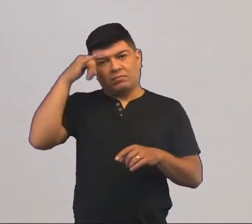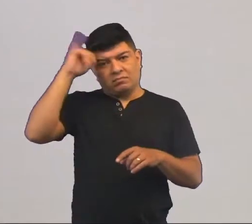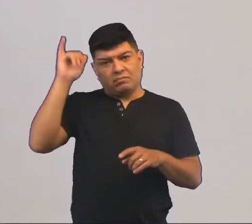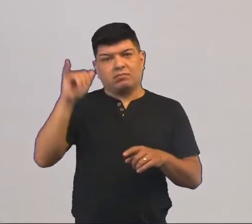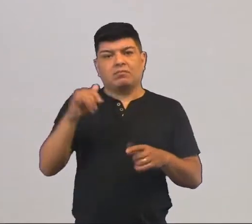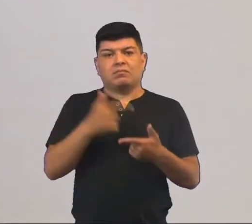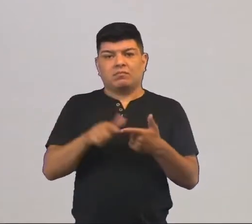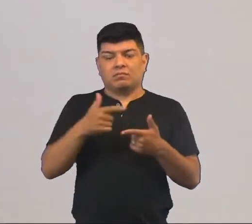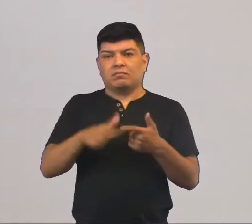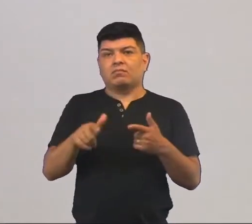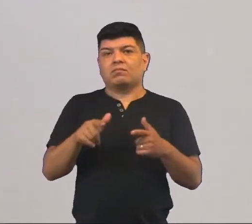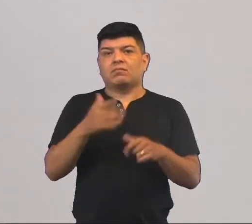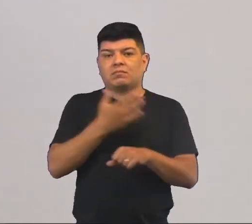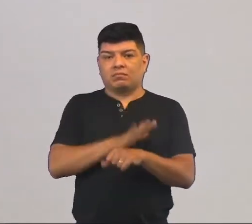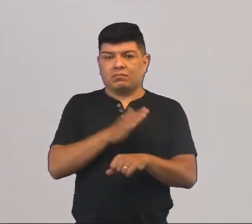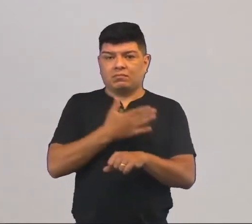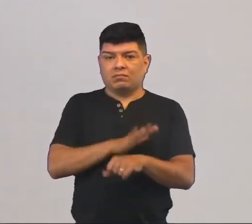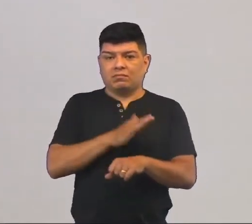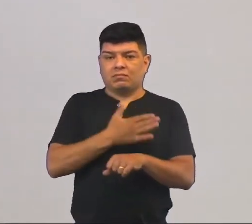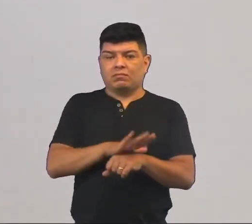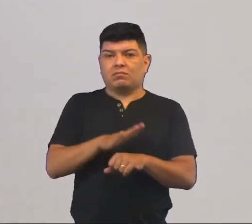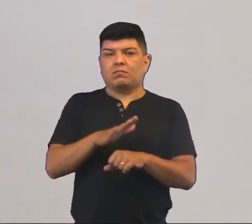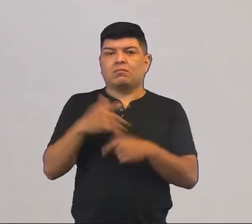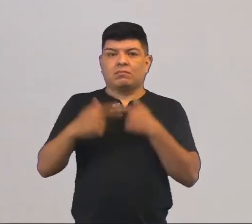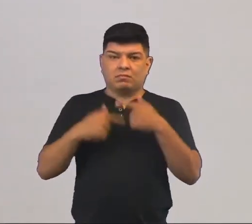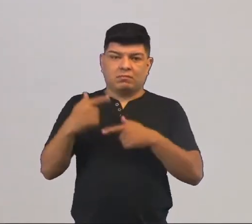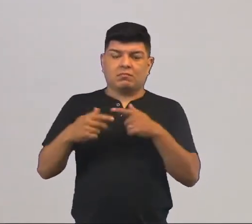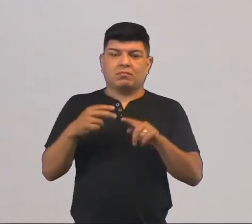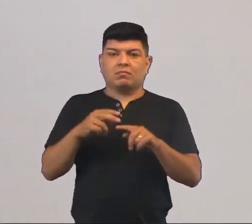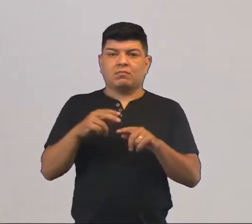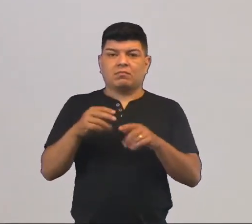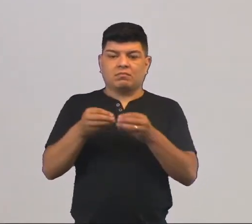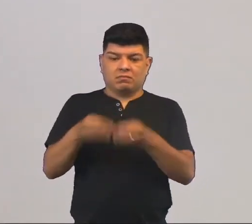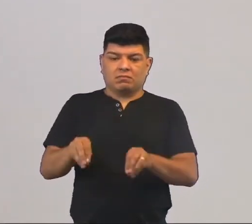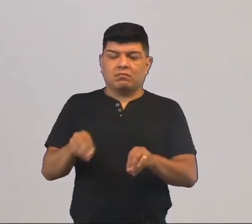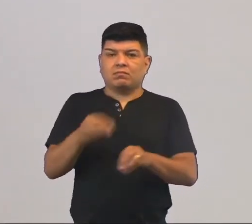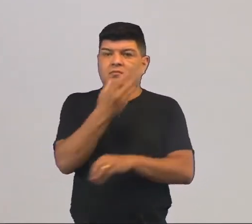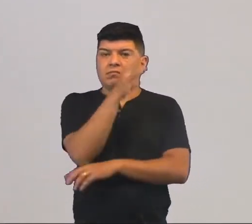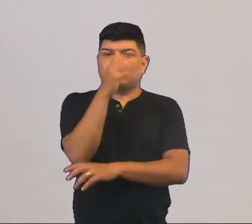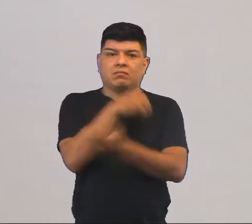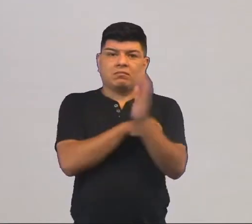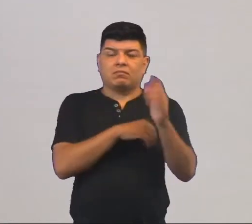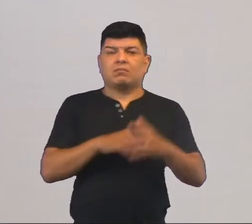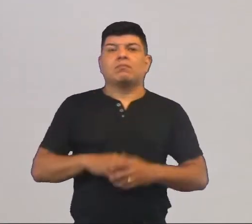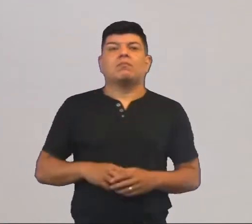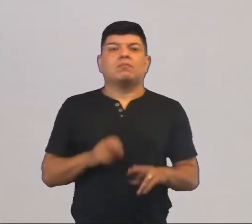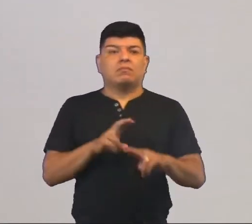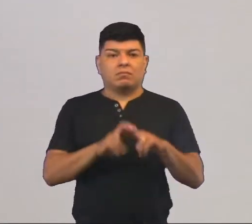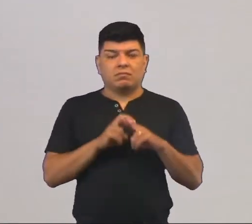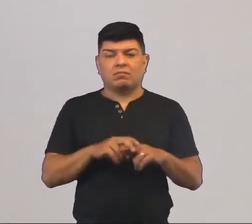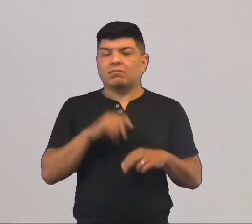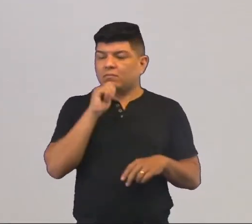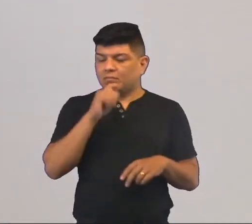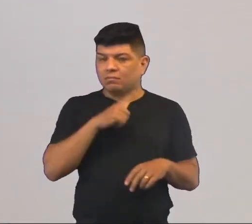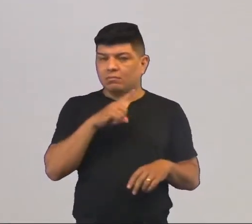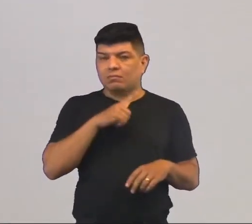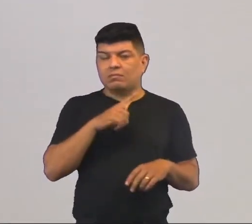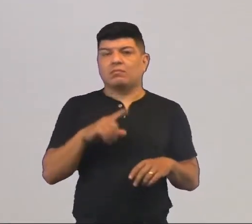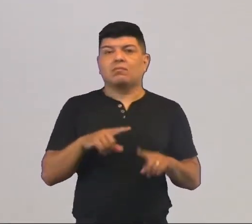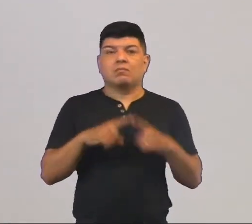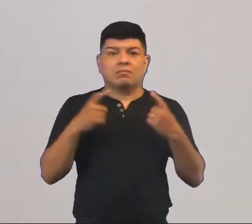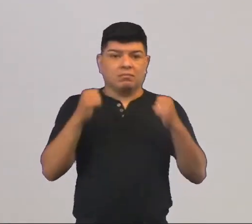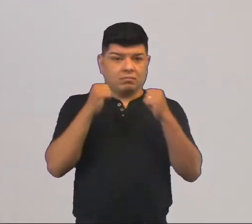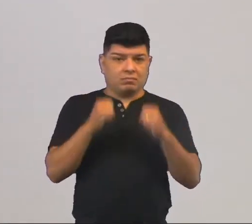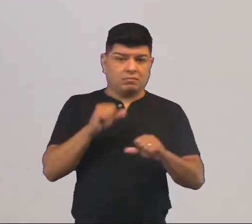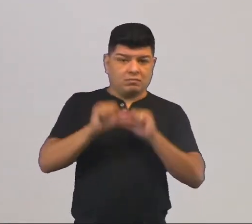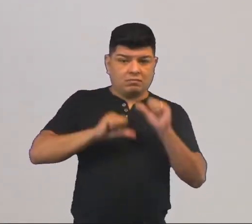que praticar a questão dessa genética, insumos que não prejudicam o meio ambiente. Por isso que ainda tem essa situação, mas